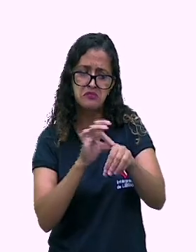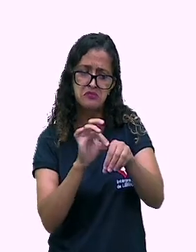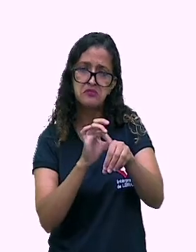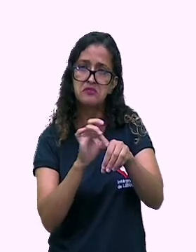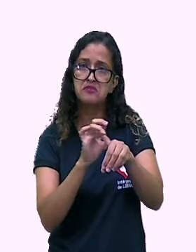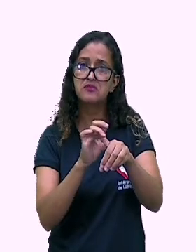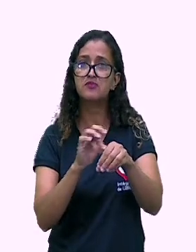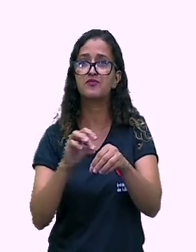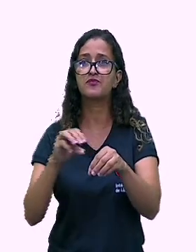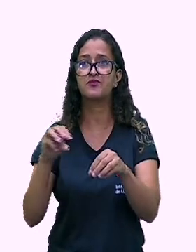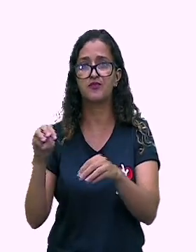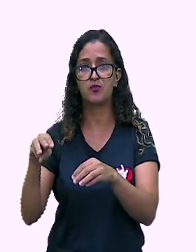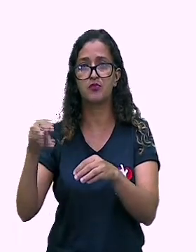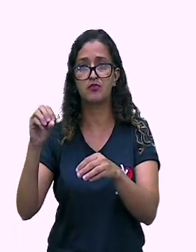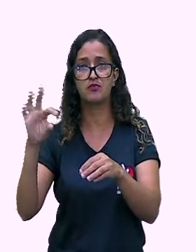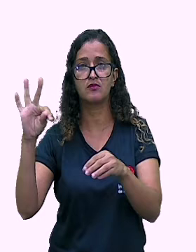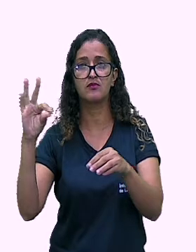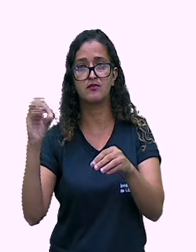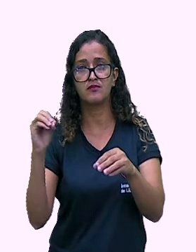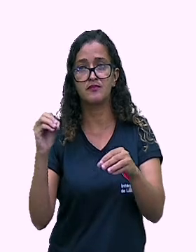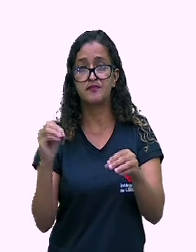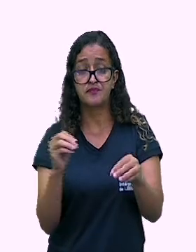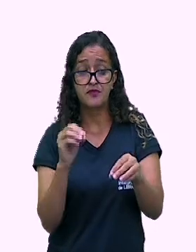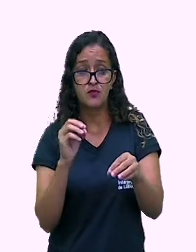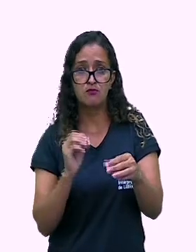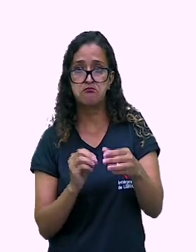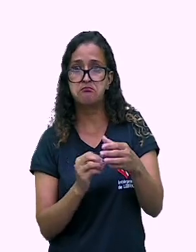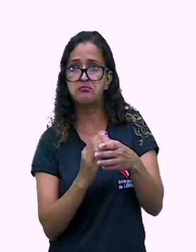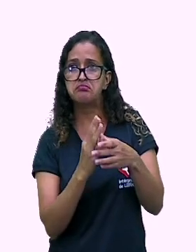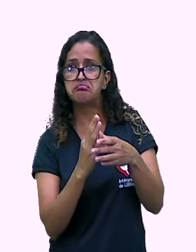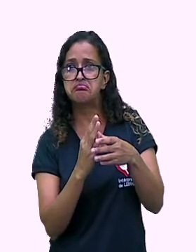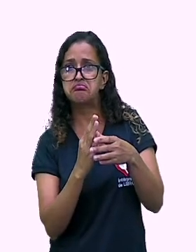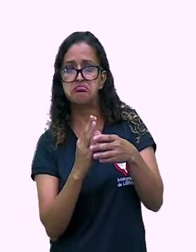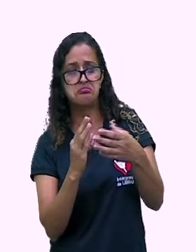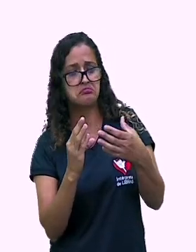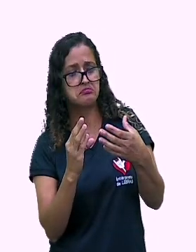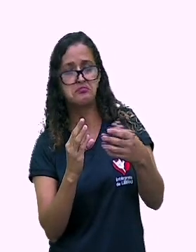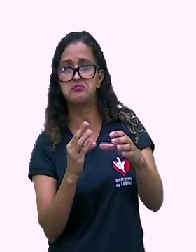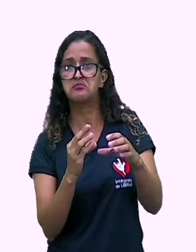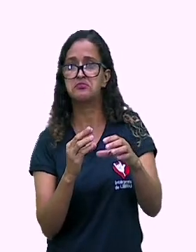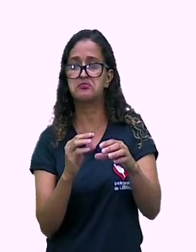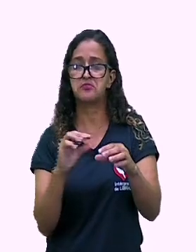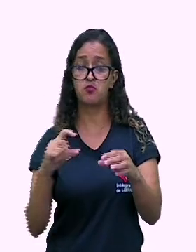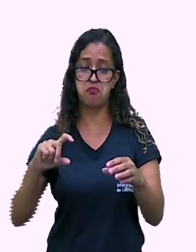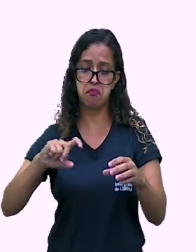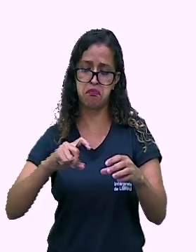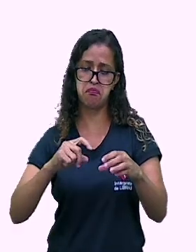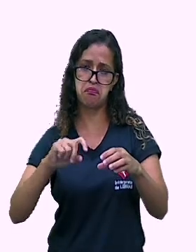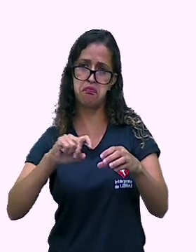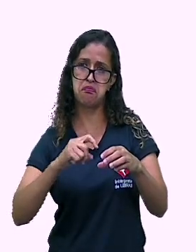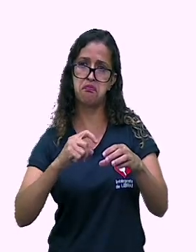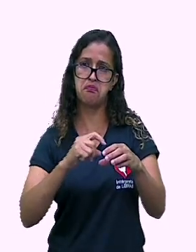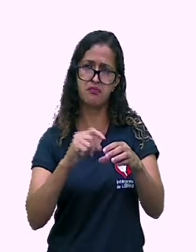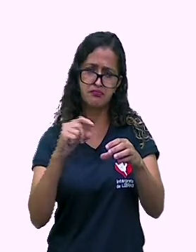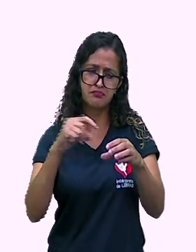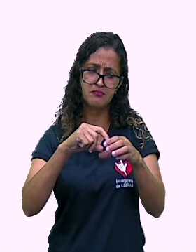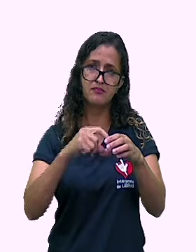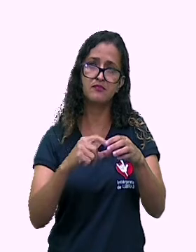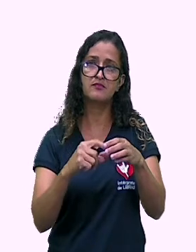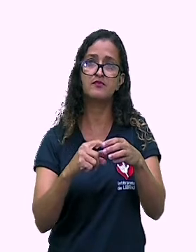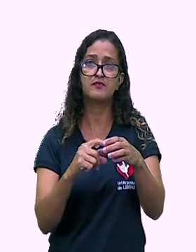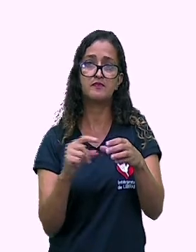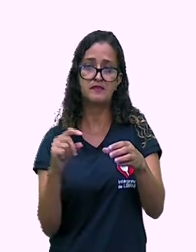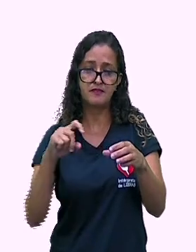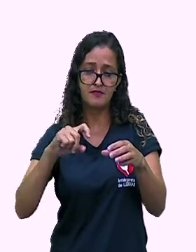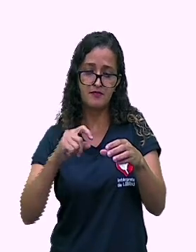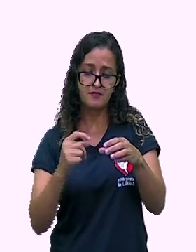o mofo ou bolor, que surgem nos alimentos causados por fungo, um micro-organismo